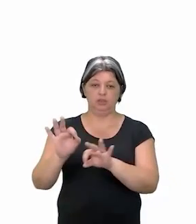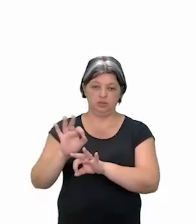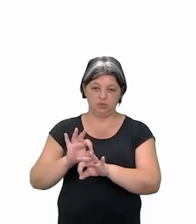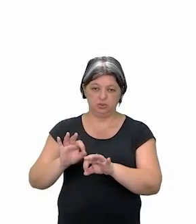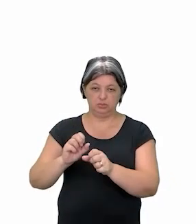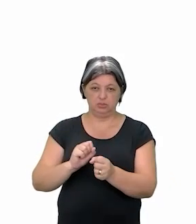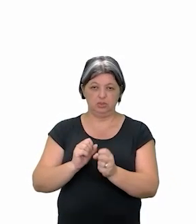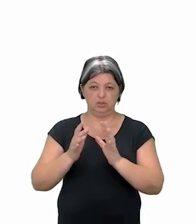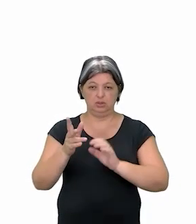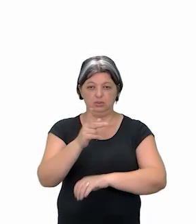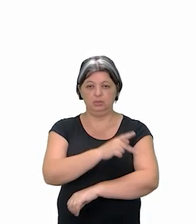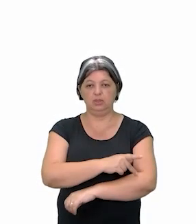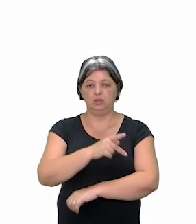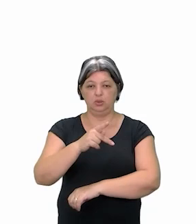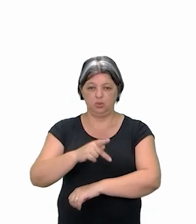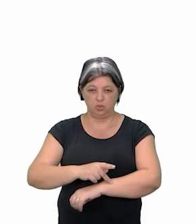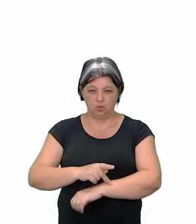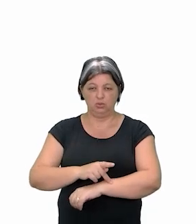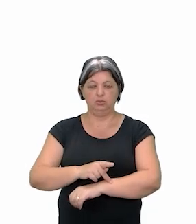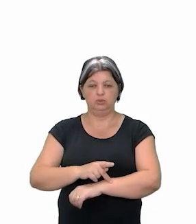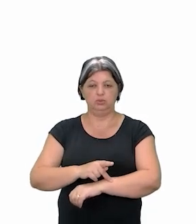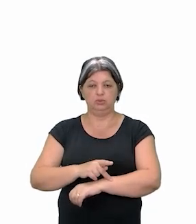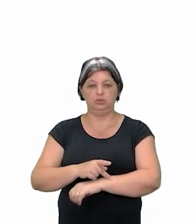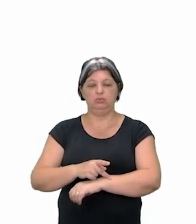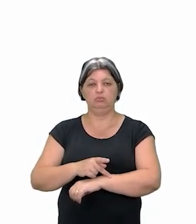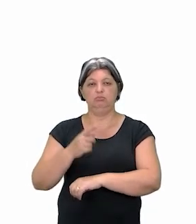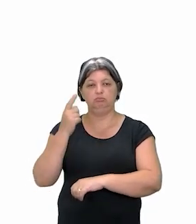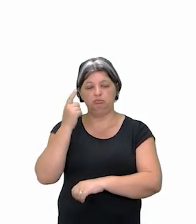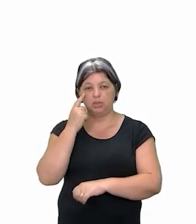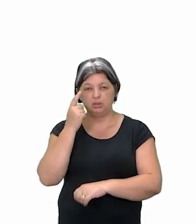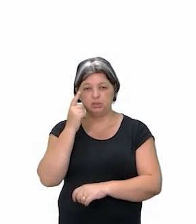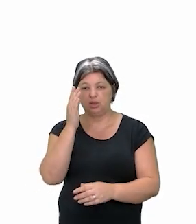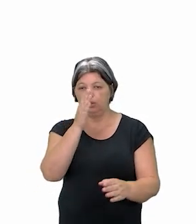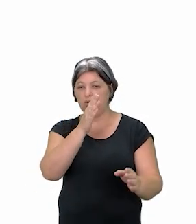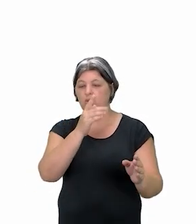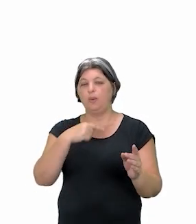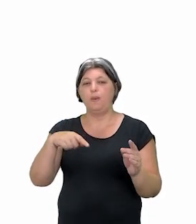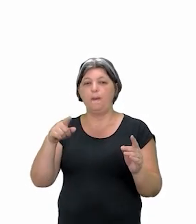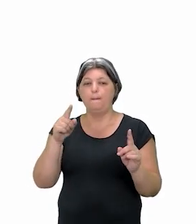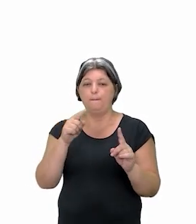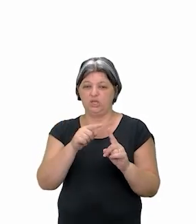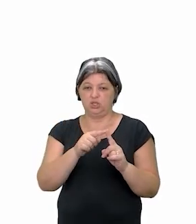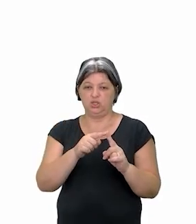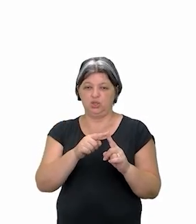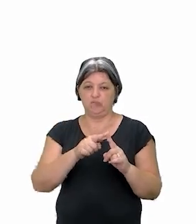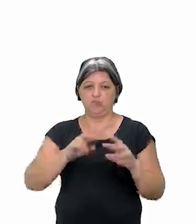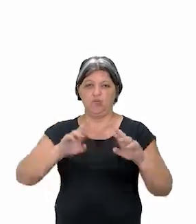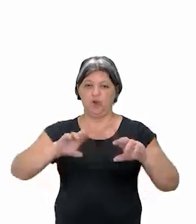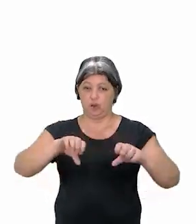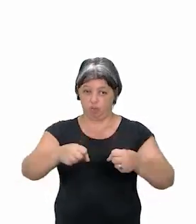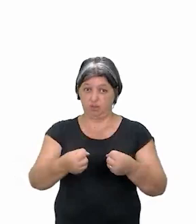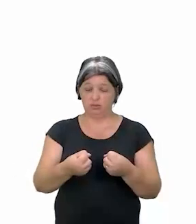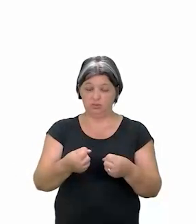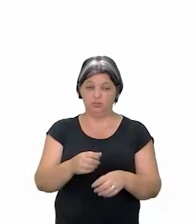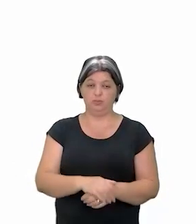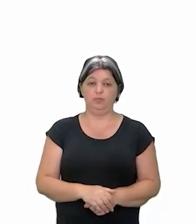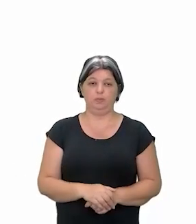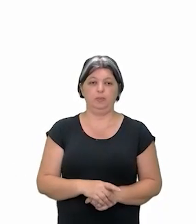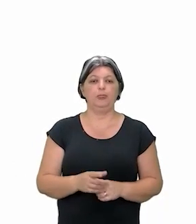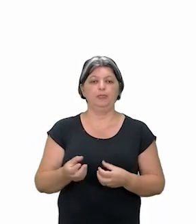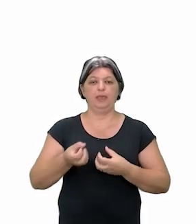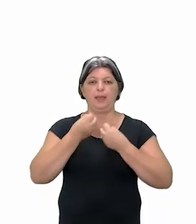ações pedagógicas que visem a recuperação. Então, como que eu uso esses dados que estão lá